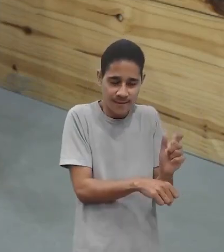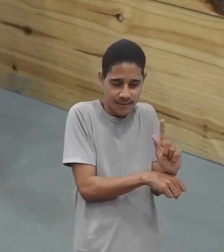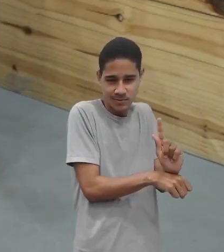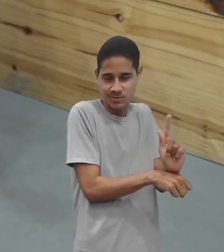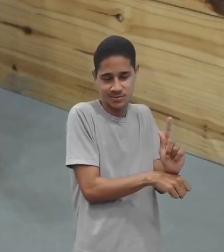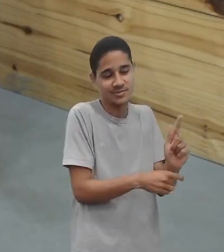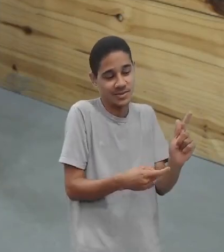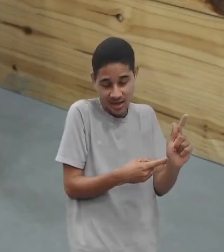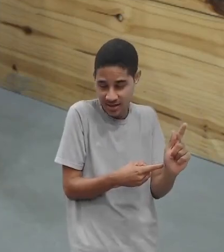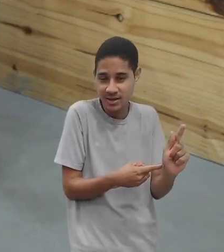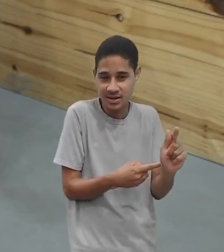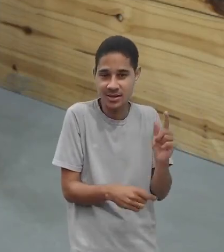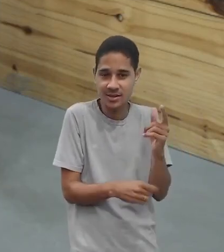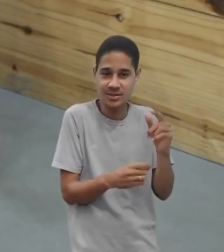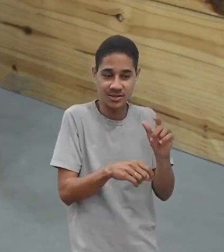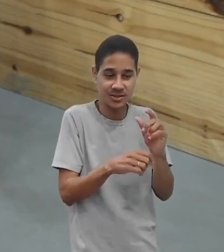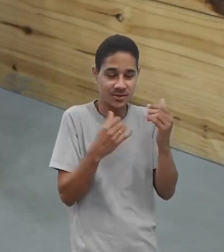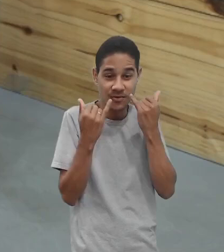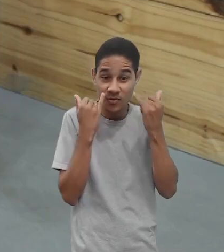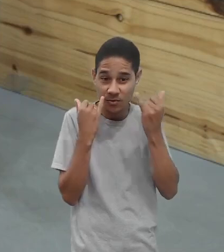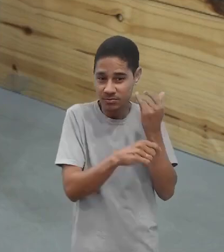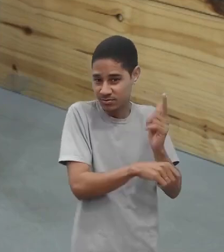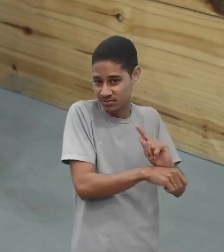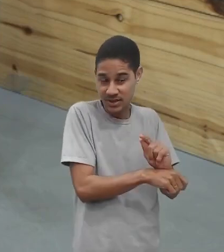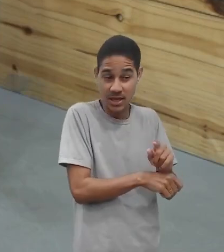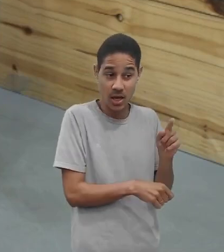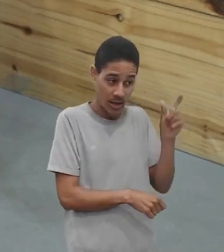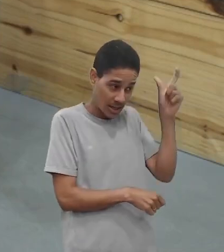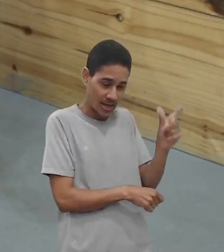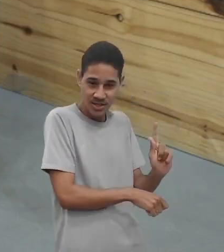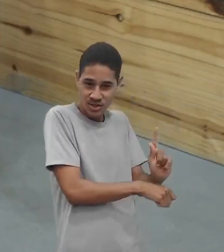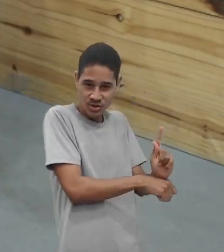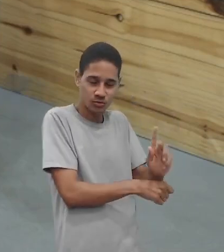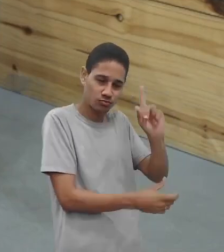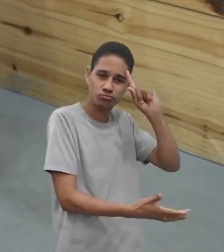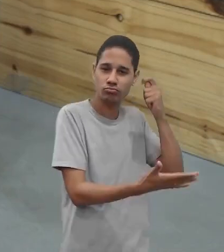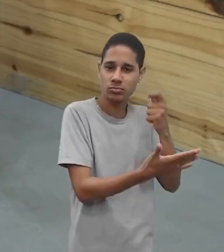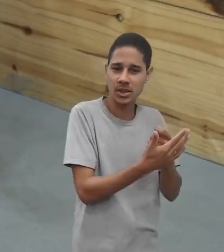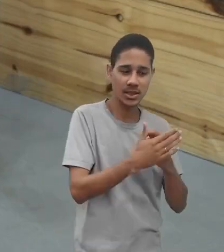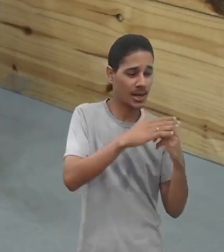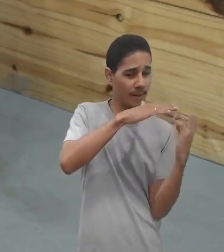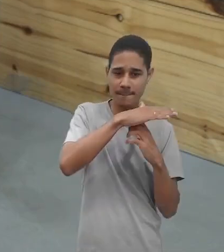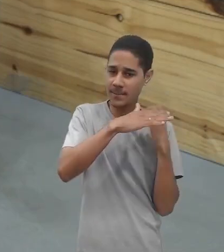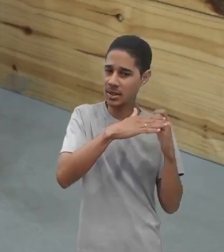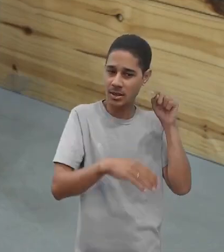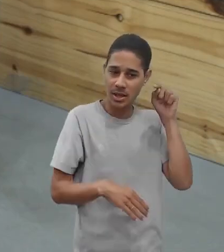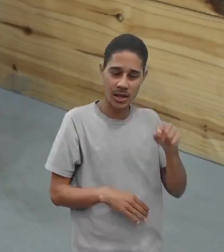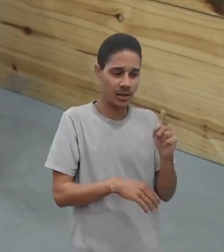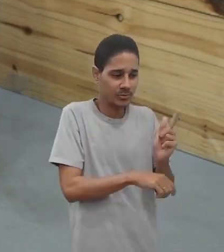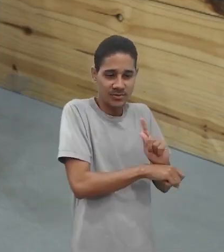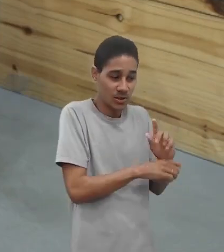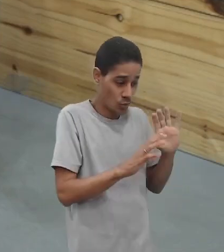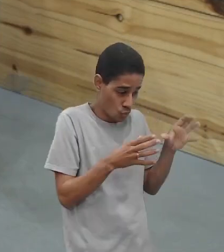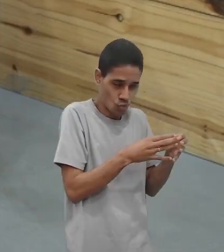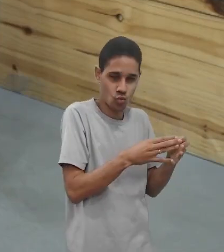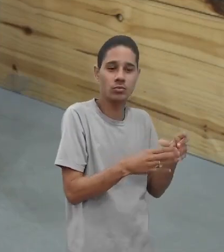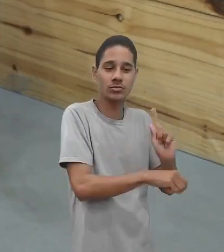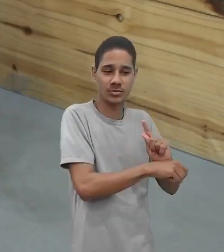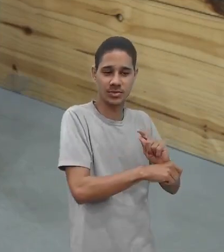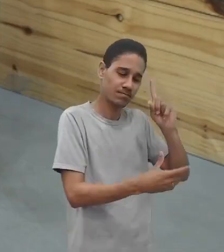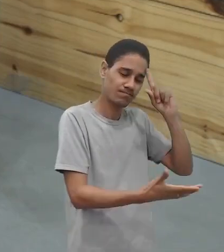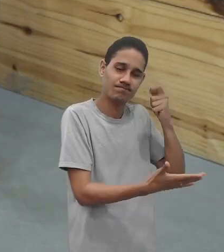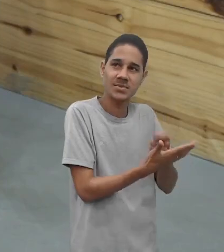informação gerencial, para o gestor decidir, para a organização, a sua equipe de gestão decidir sobre qual é a